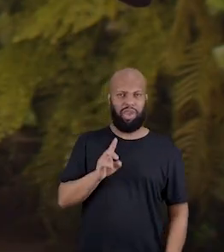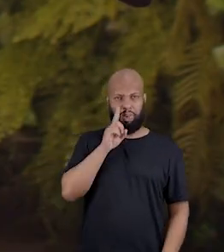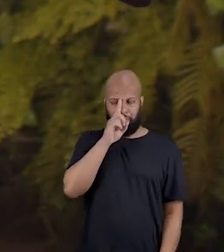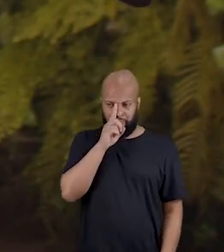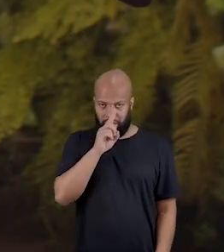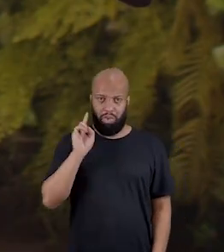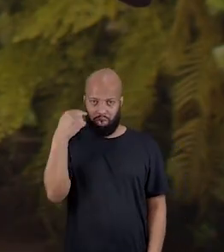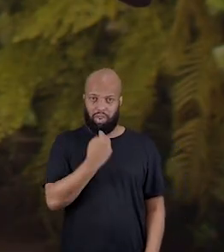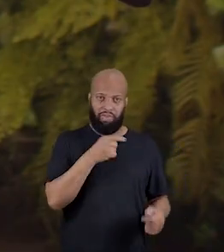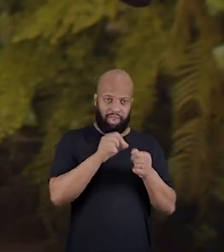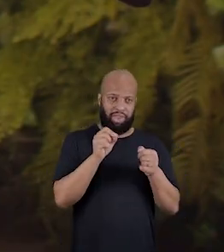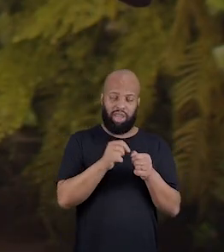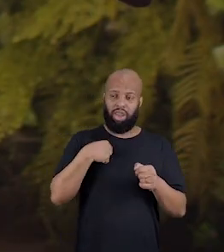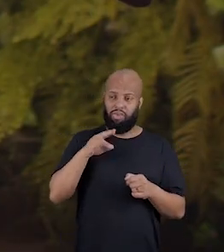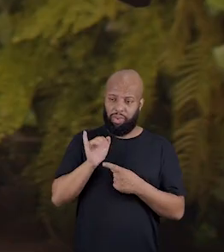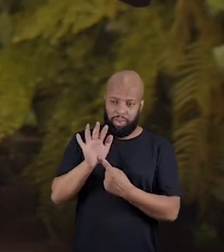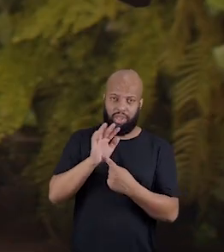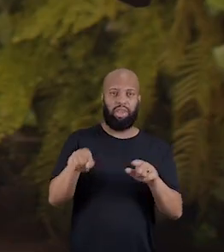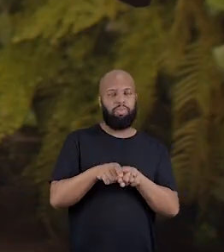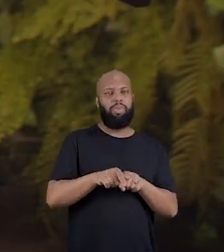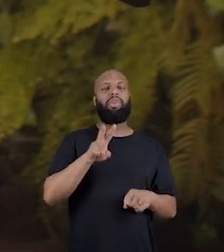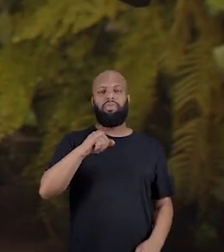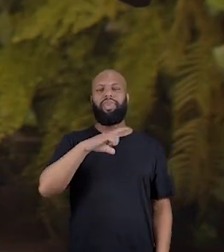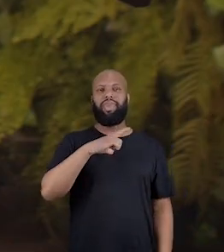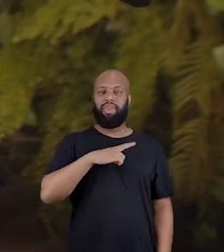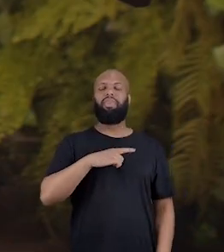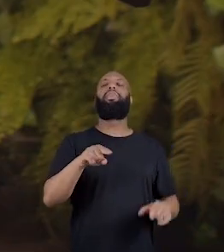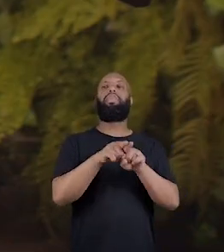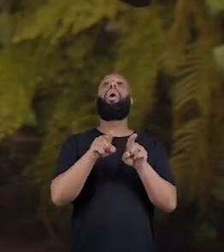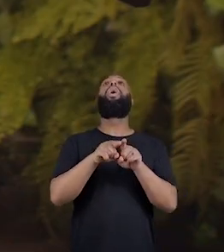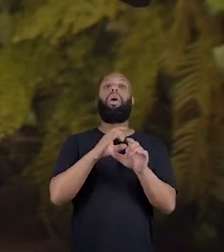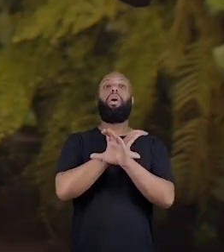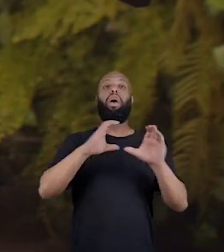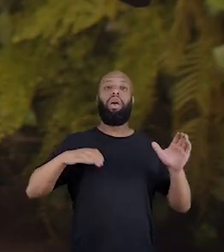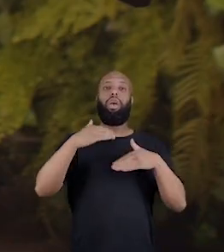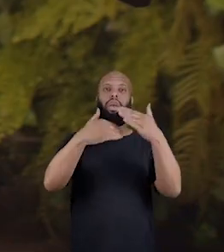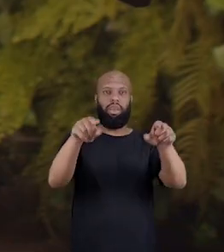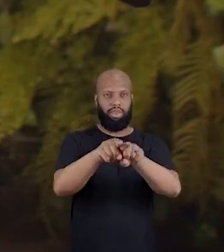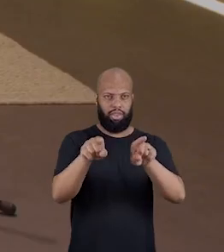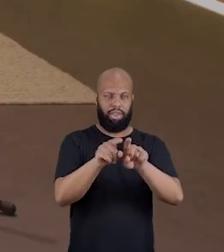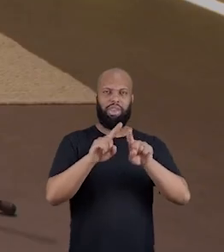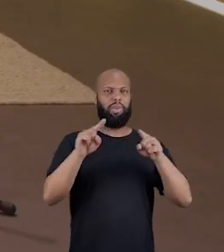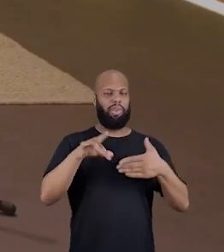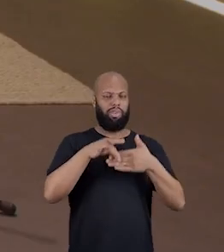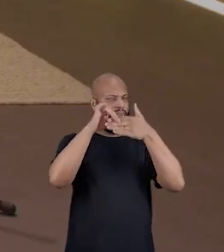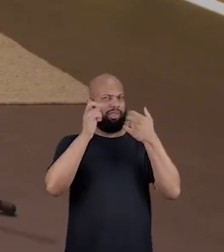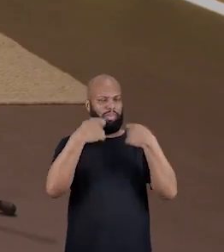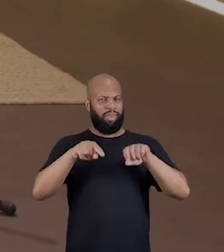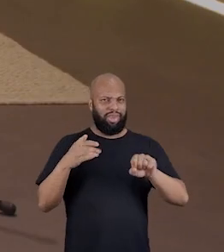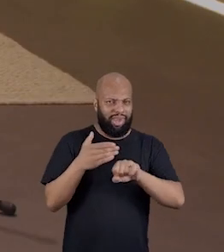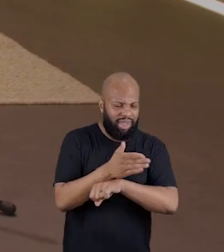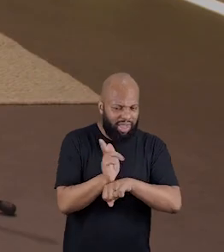risco aqui, a gente está tocando, tá tudo certo, mas tem um risco aqui, vou te sinalizando, você vai criando essa confiança no processo. Sem que o líder tenha